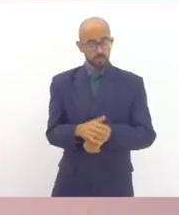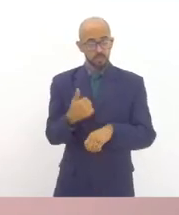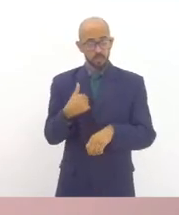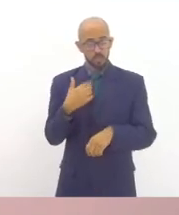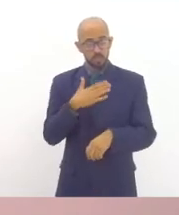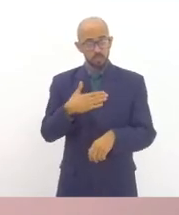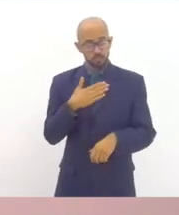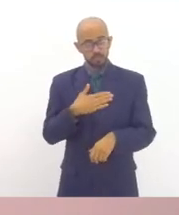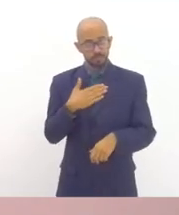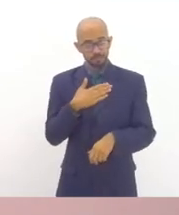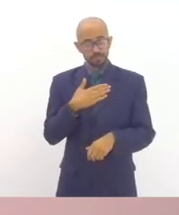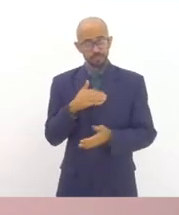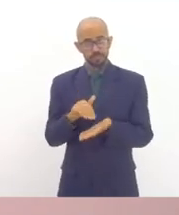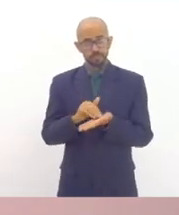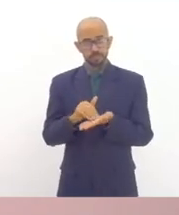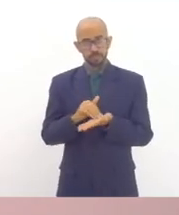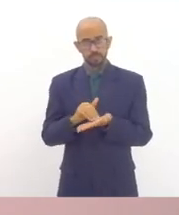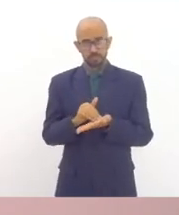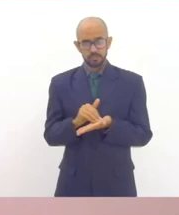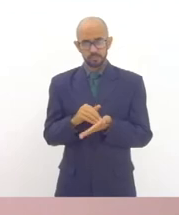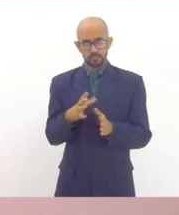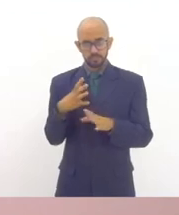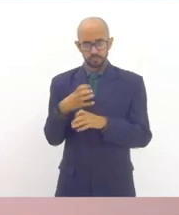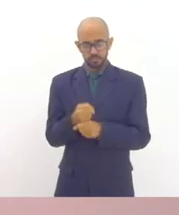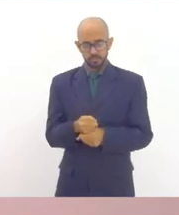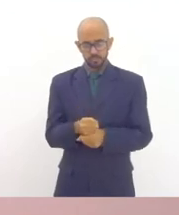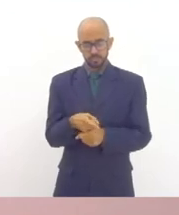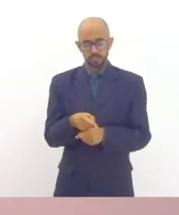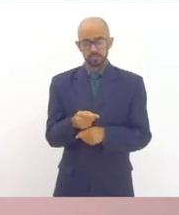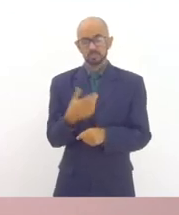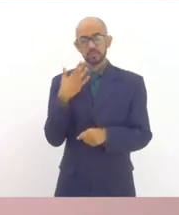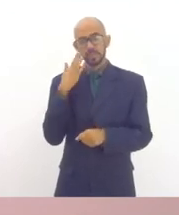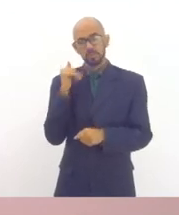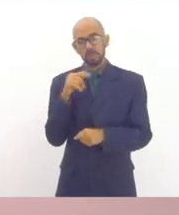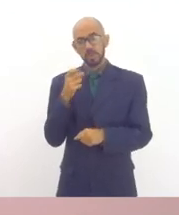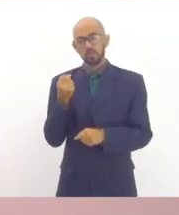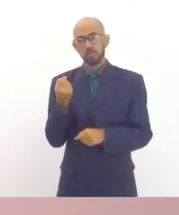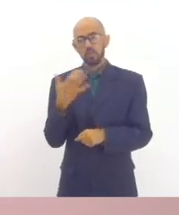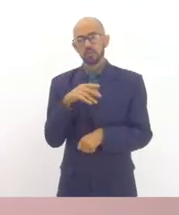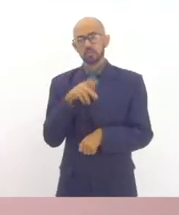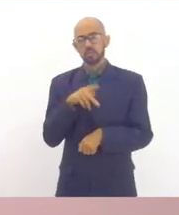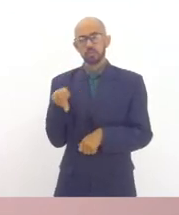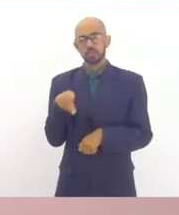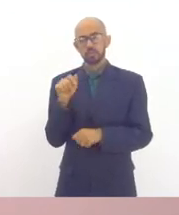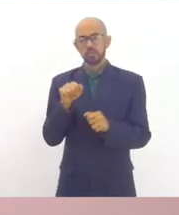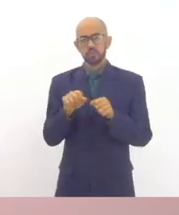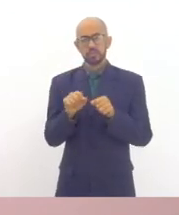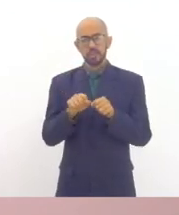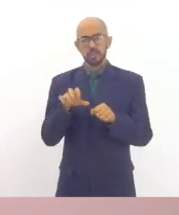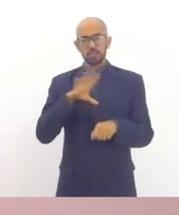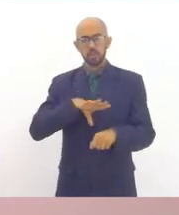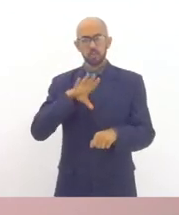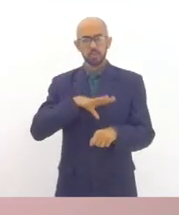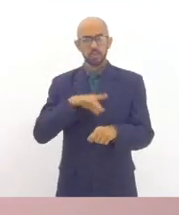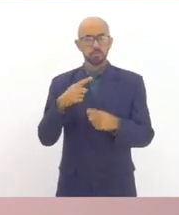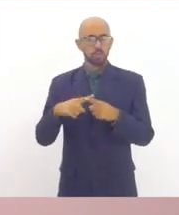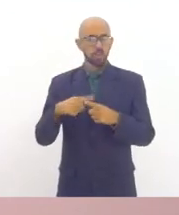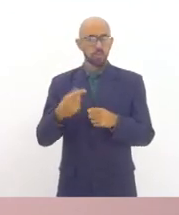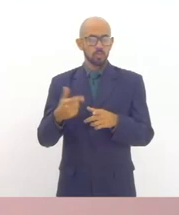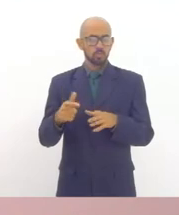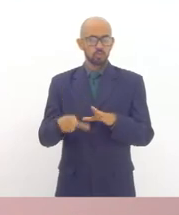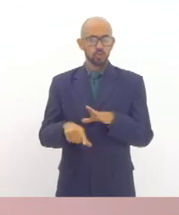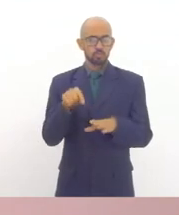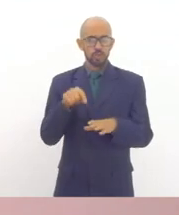fizesse um levantamento dos professores que fizeram concurso para português por falta de opção, mas